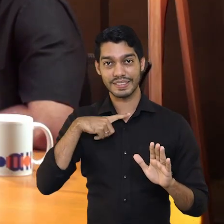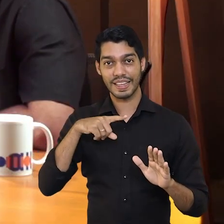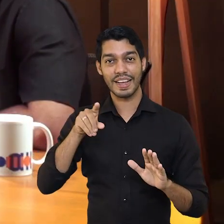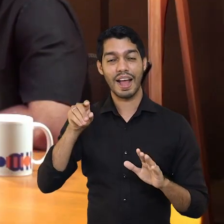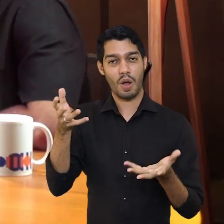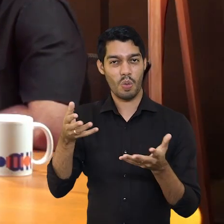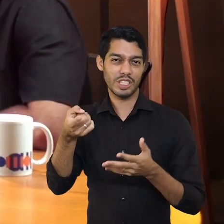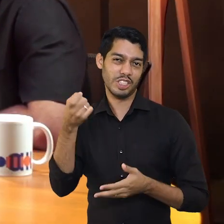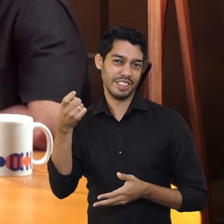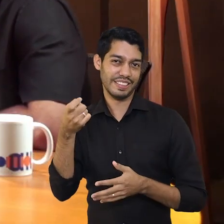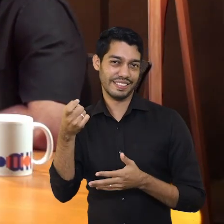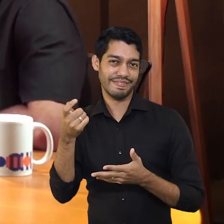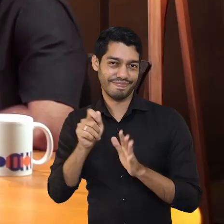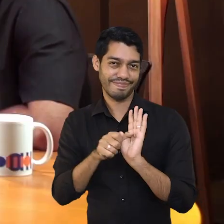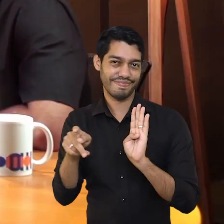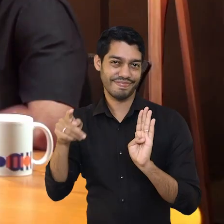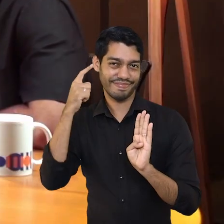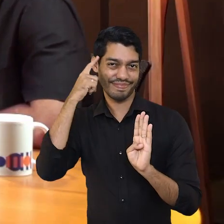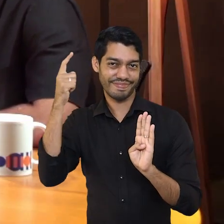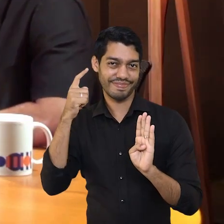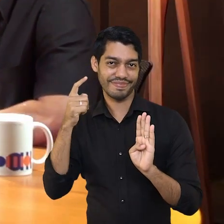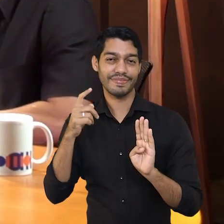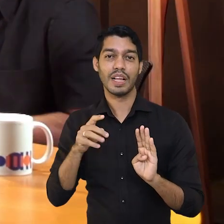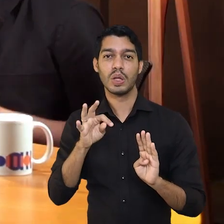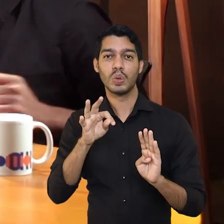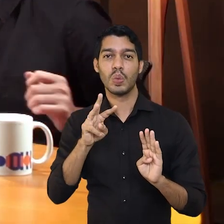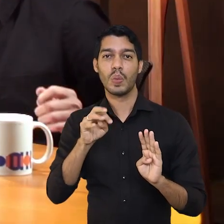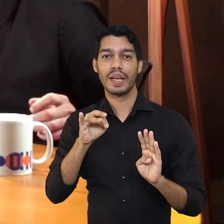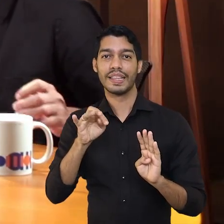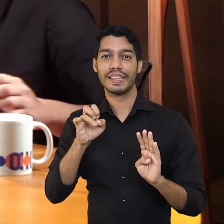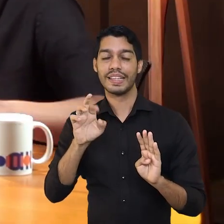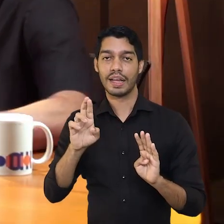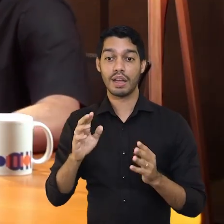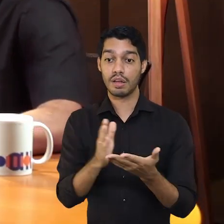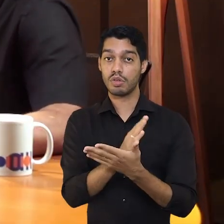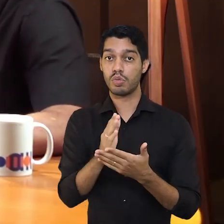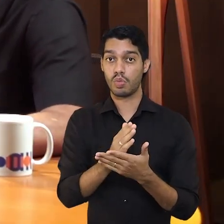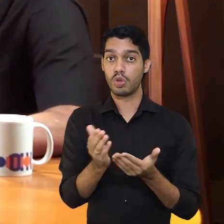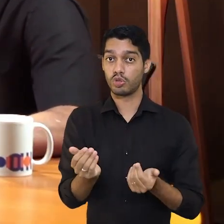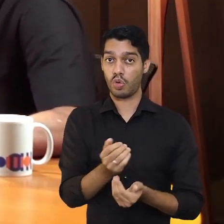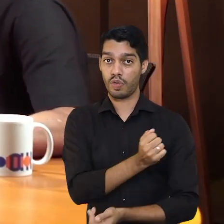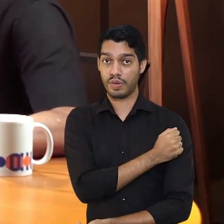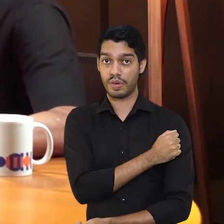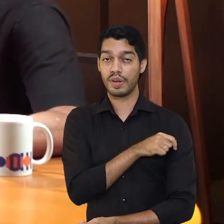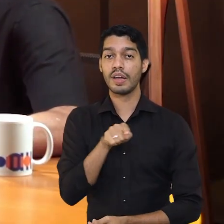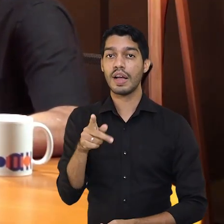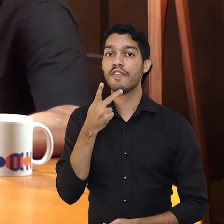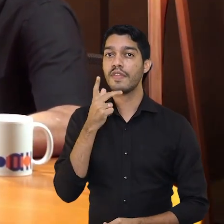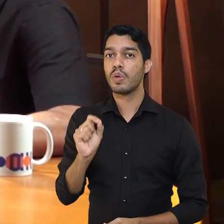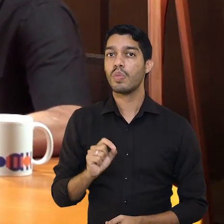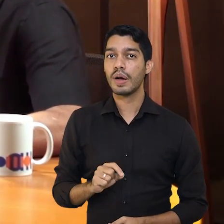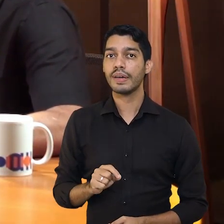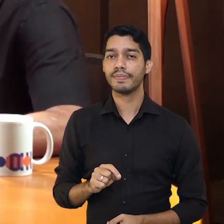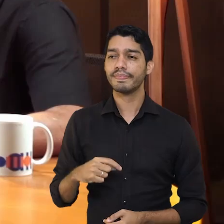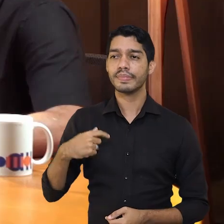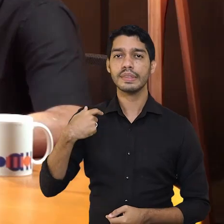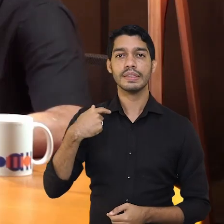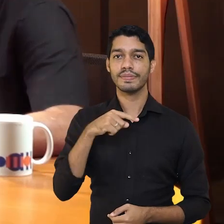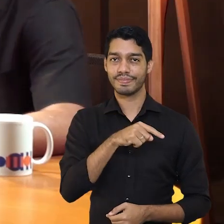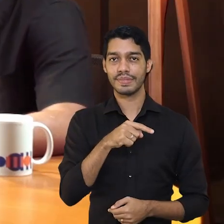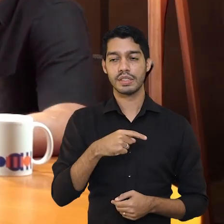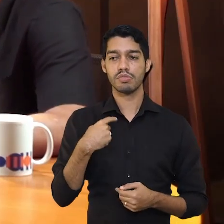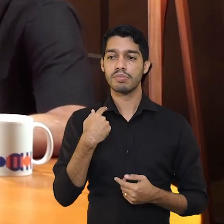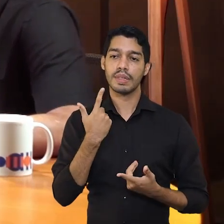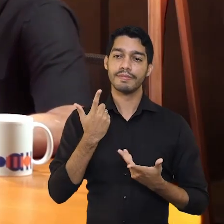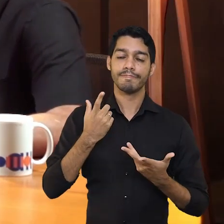no X, né, agora. Que tem alunos jovens que chamam a inteligência artificial para mediar alguma discussão que